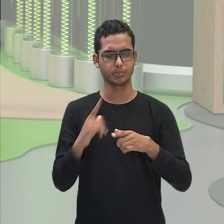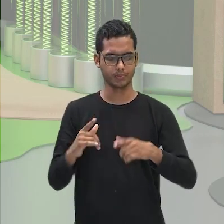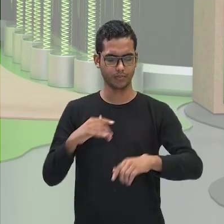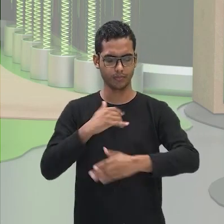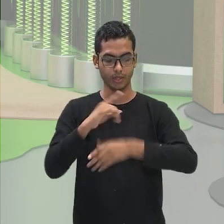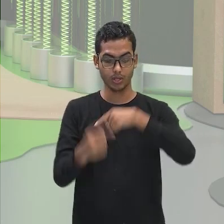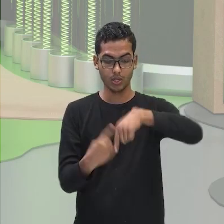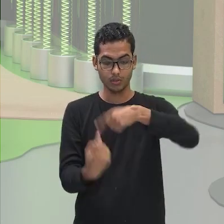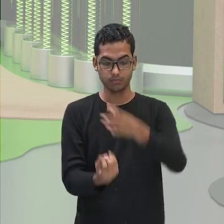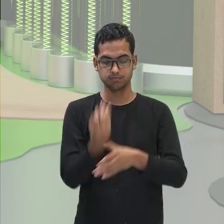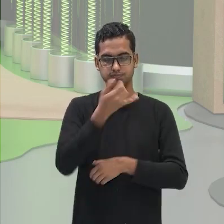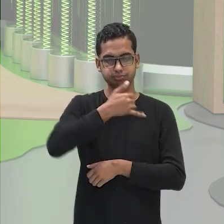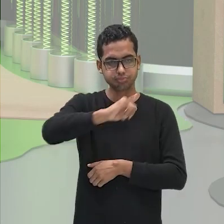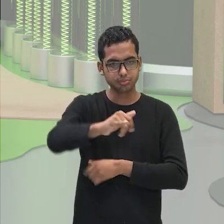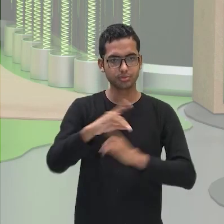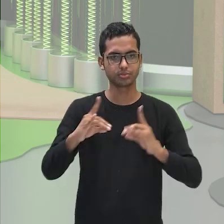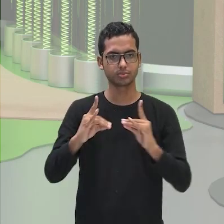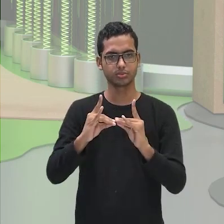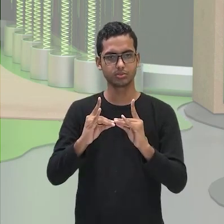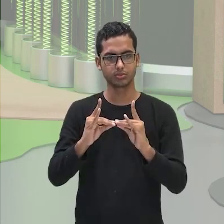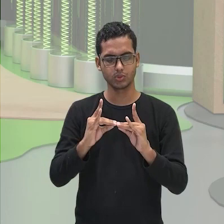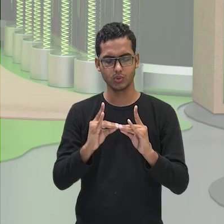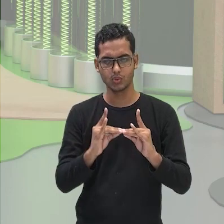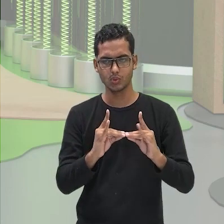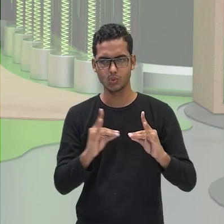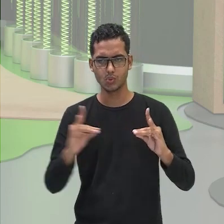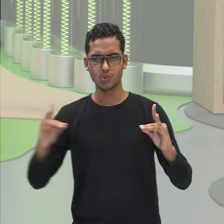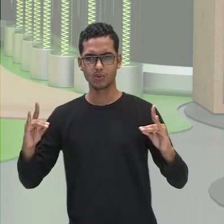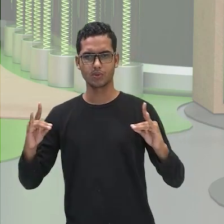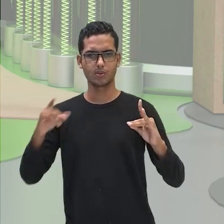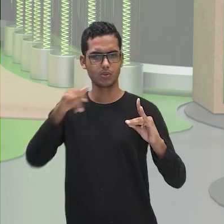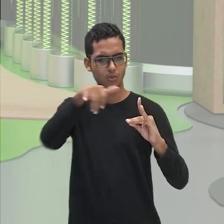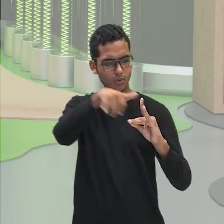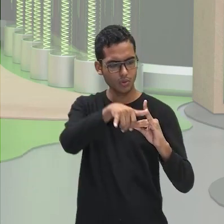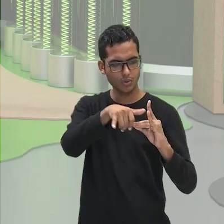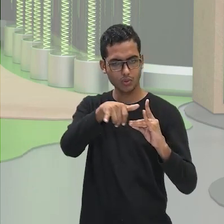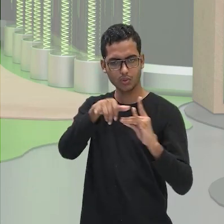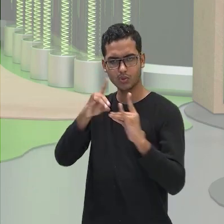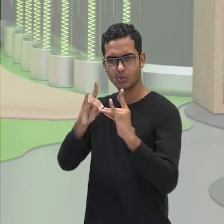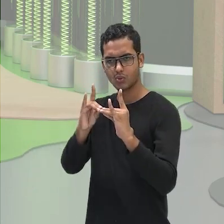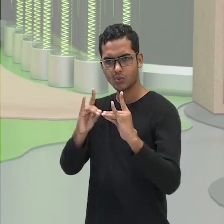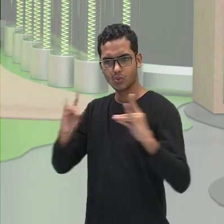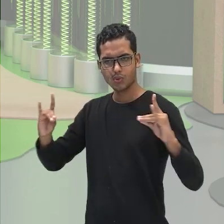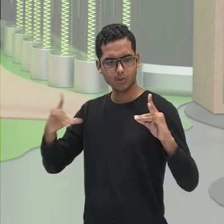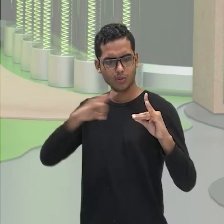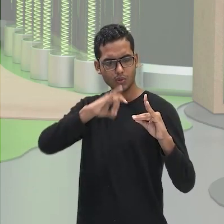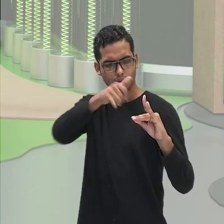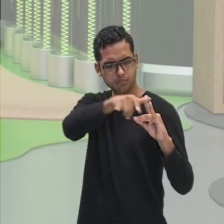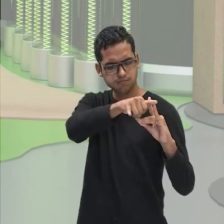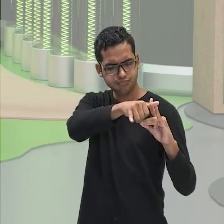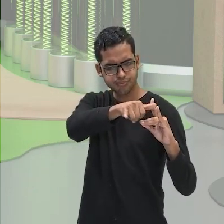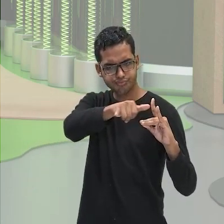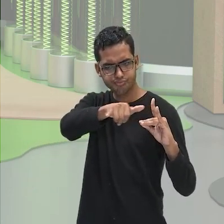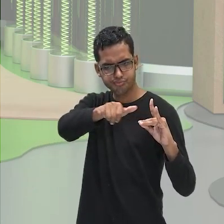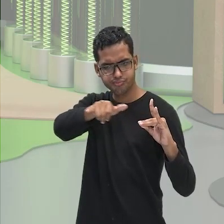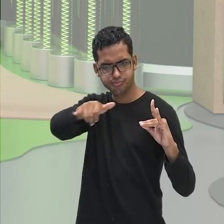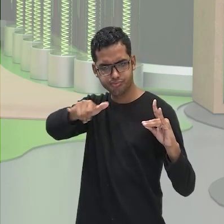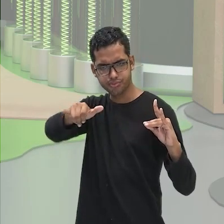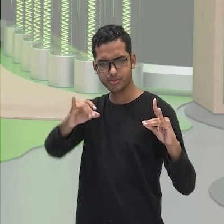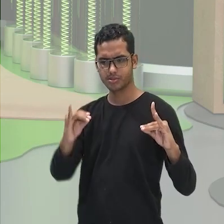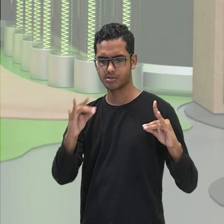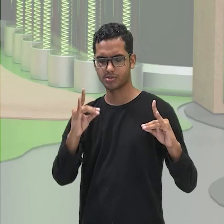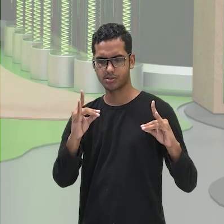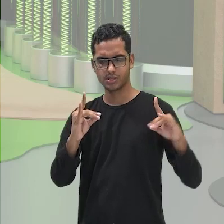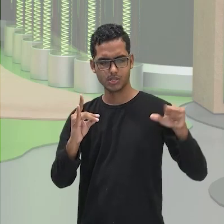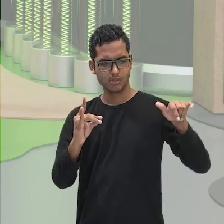torres que levam ali, fazem essa distribuição da energia para chegar nas casas das pessoas. Também aí na nossa imagem a gente